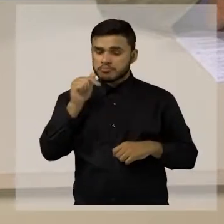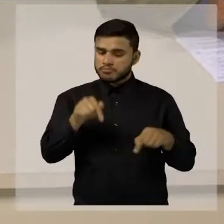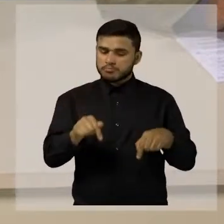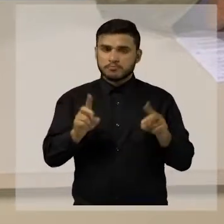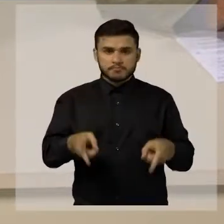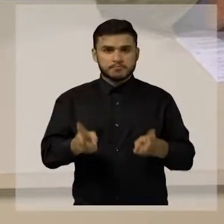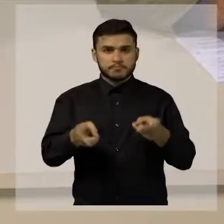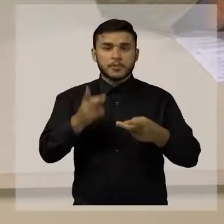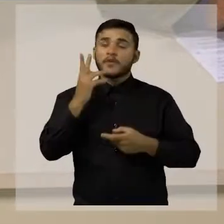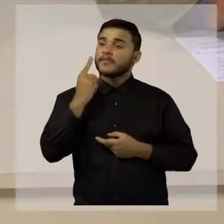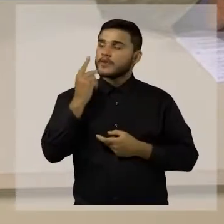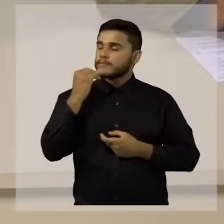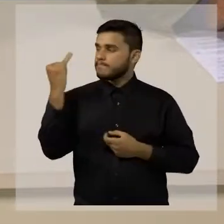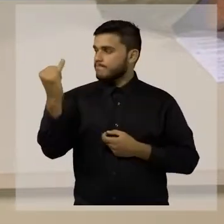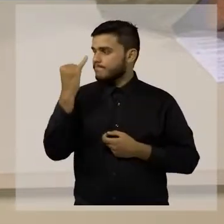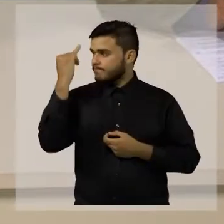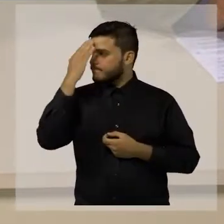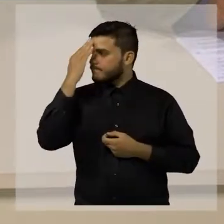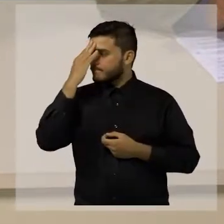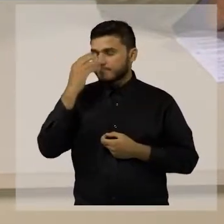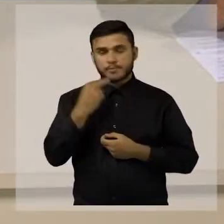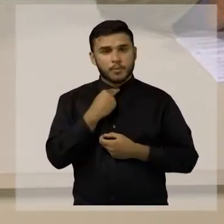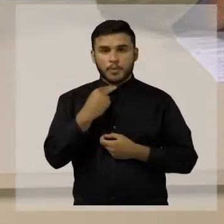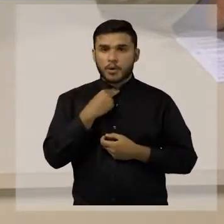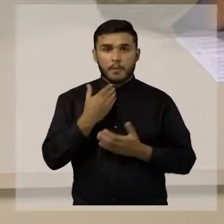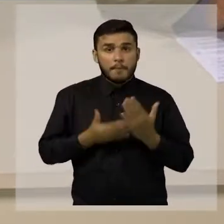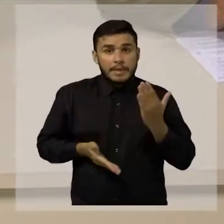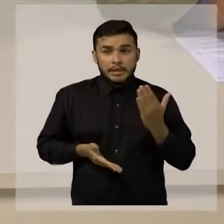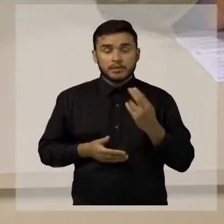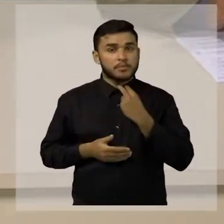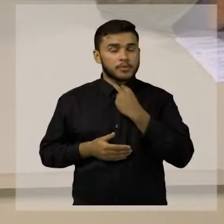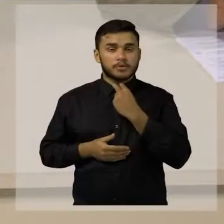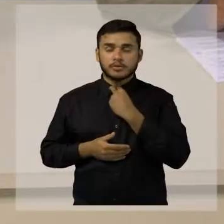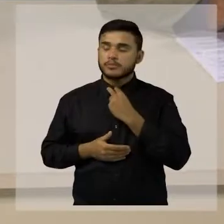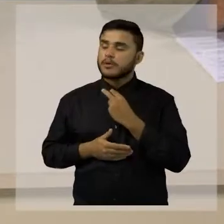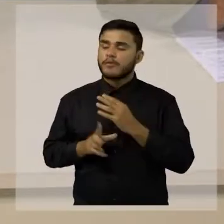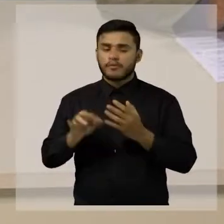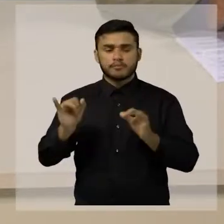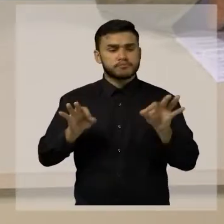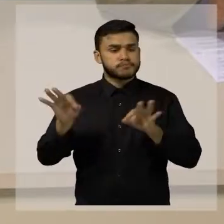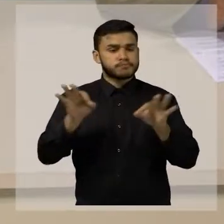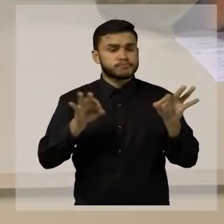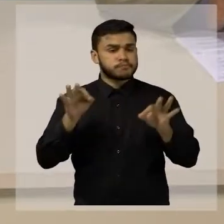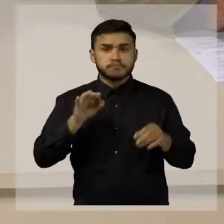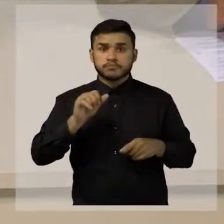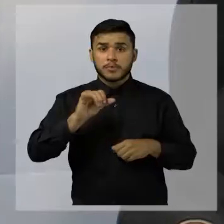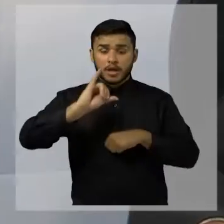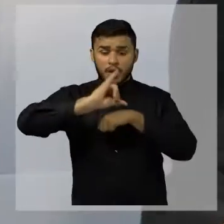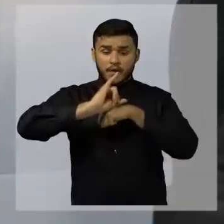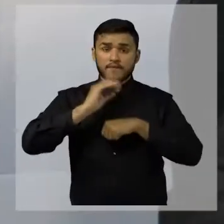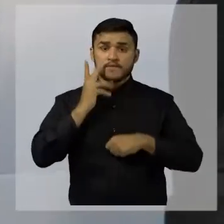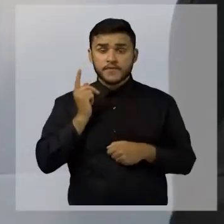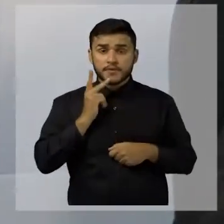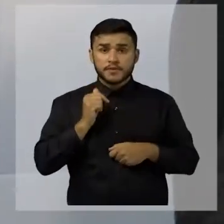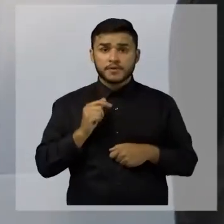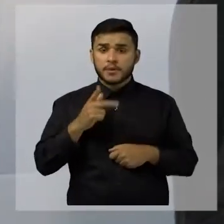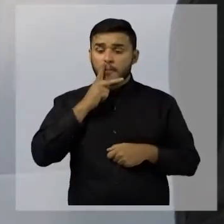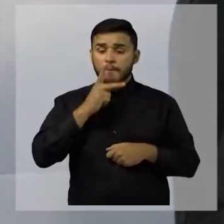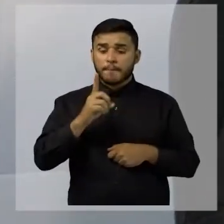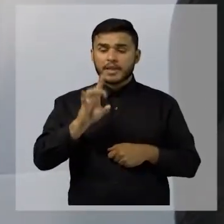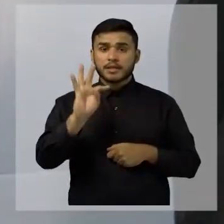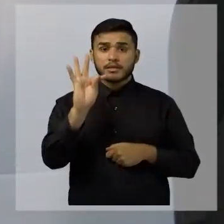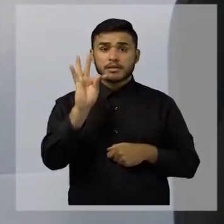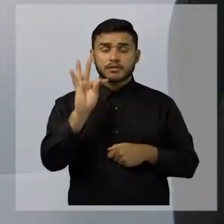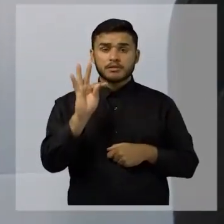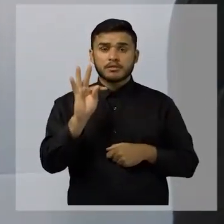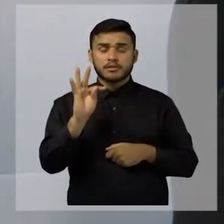perder essa eleição em Fortaleza. Não pode. Porque é a maior administração municipal do PDT